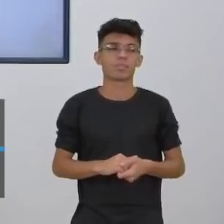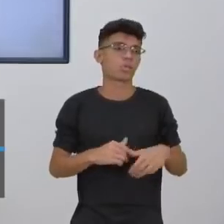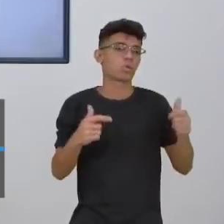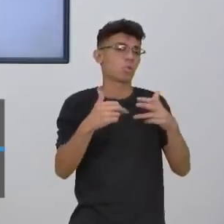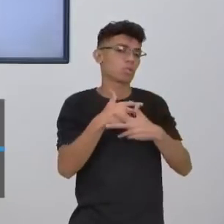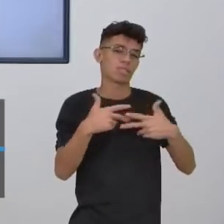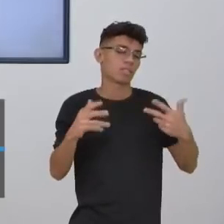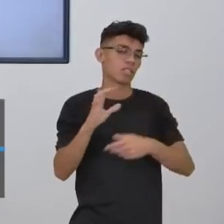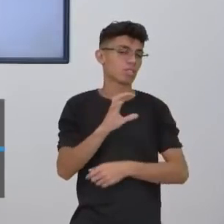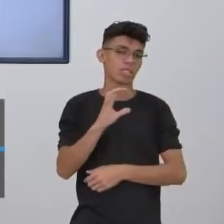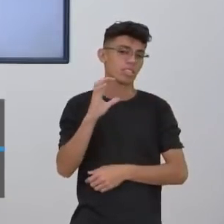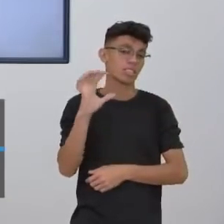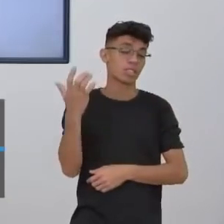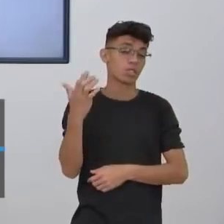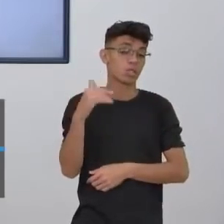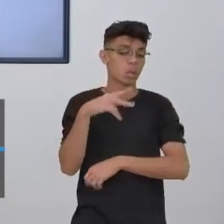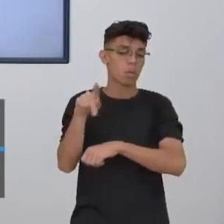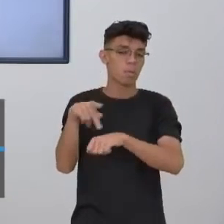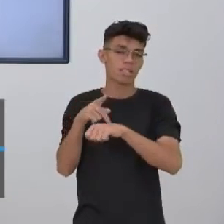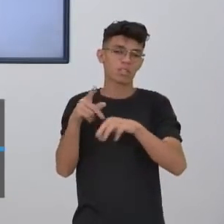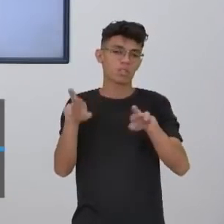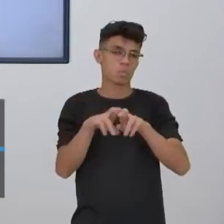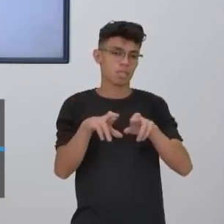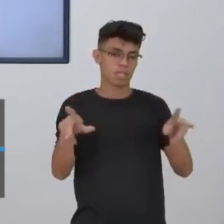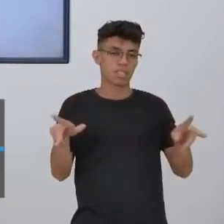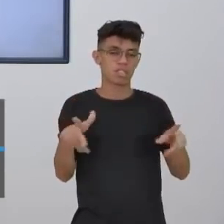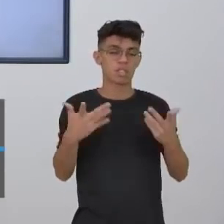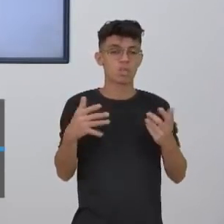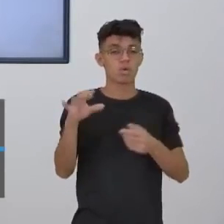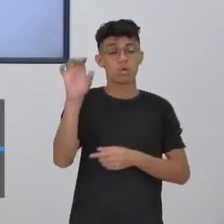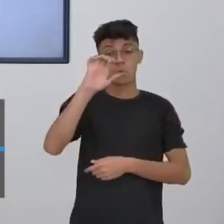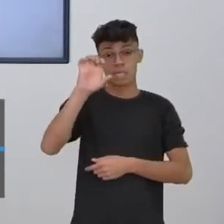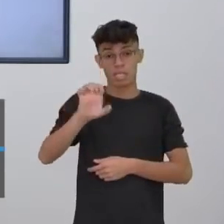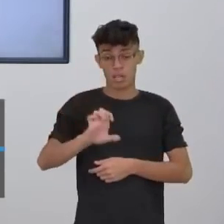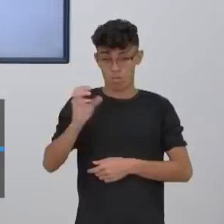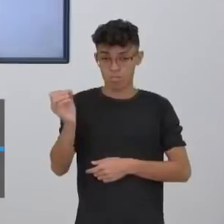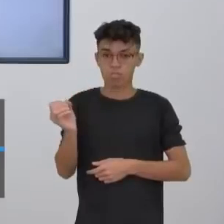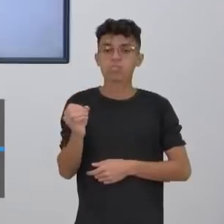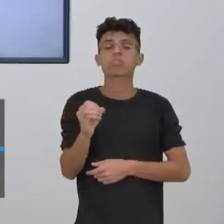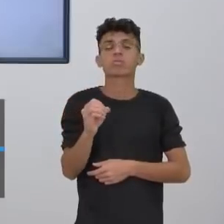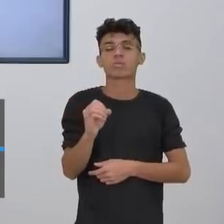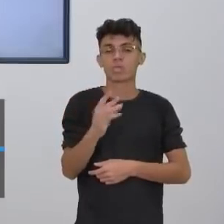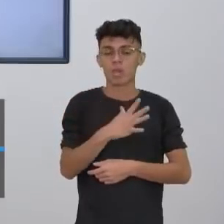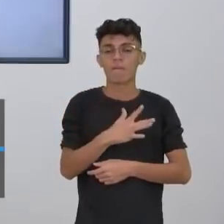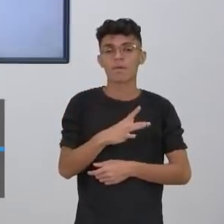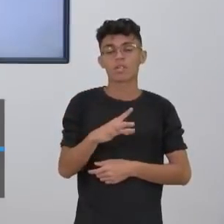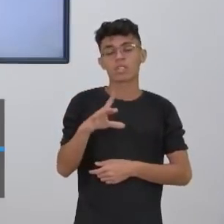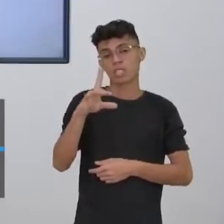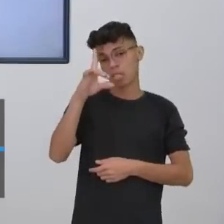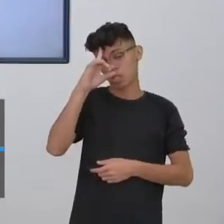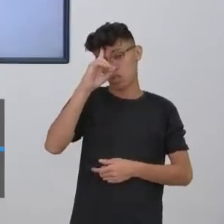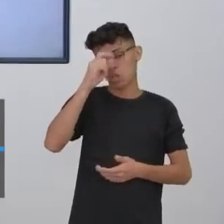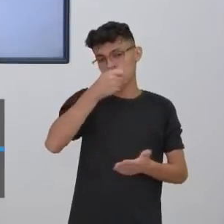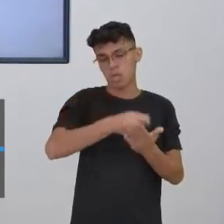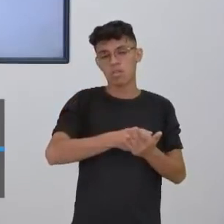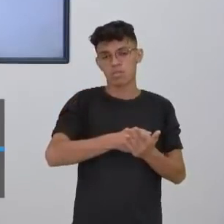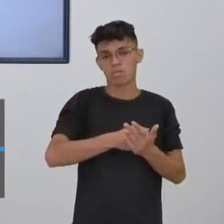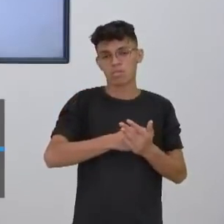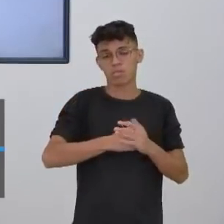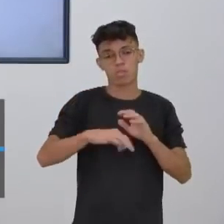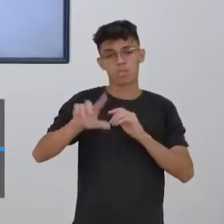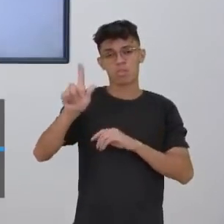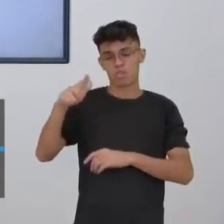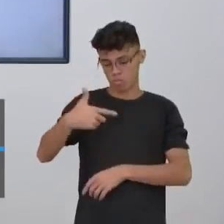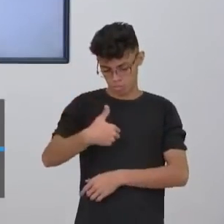aconteciam fora do Brasil. Então, o Estado Novo, que foi a parte ditatorial do governo de Vargas,